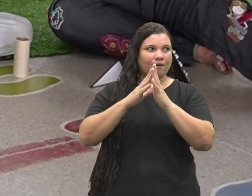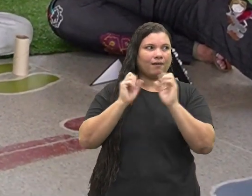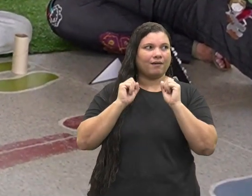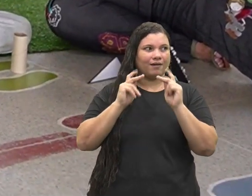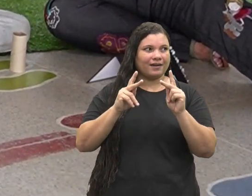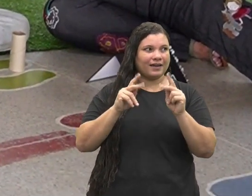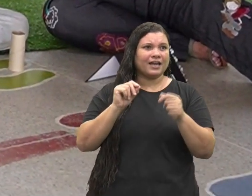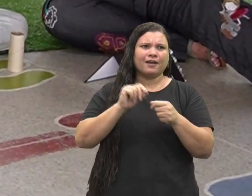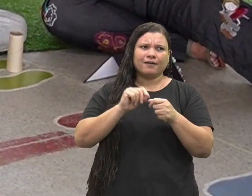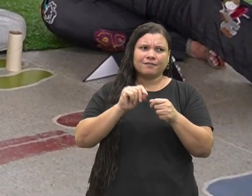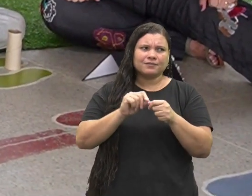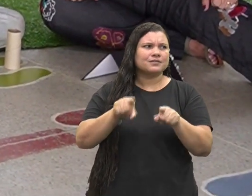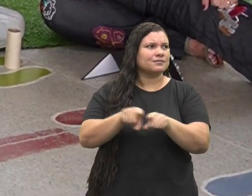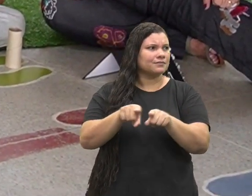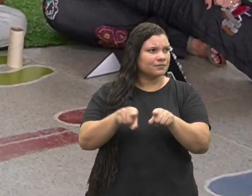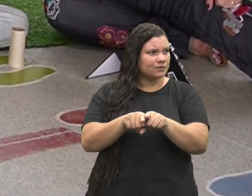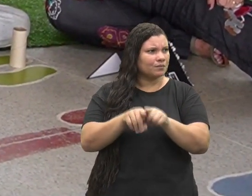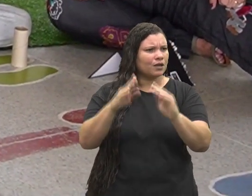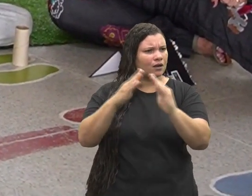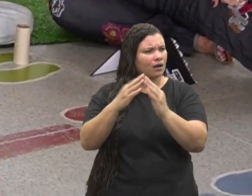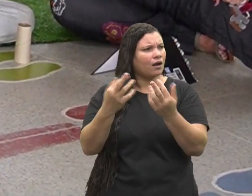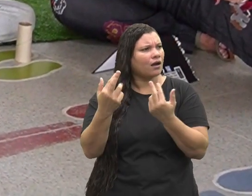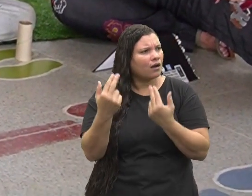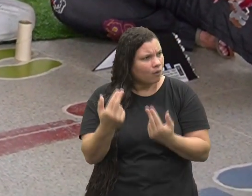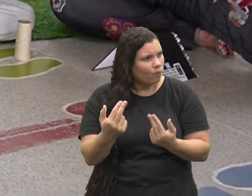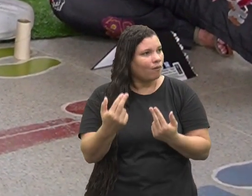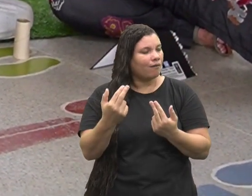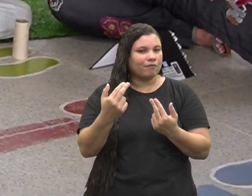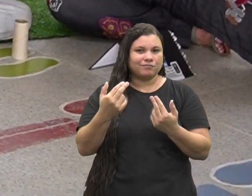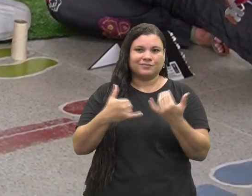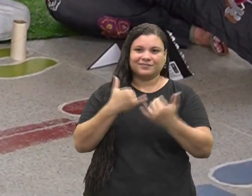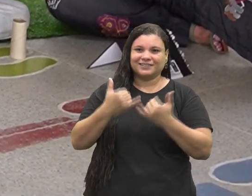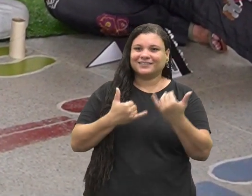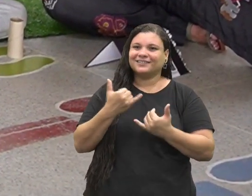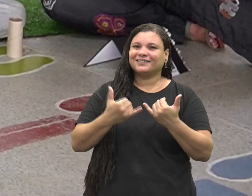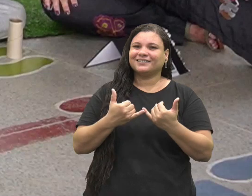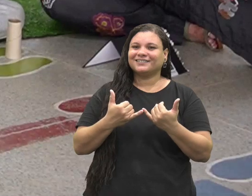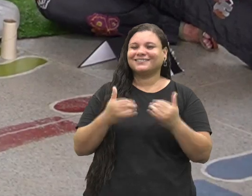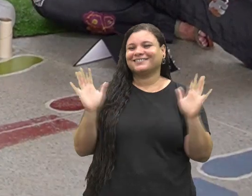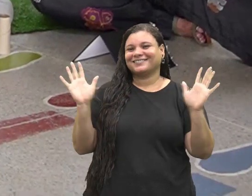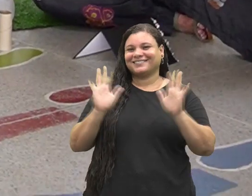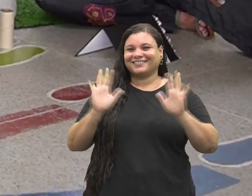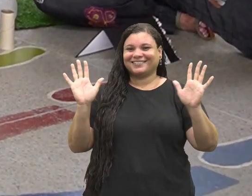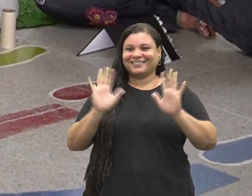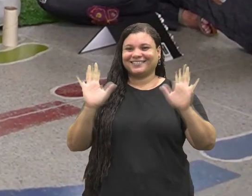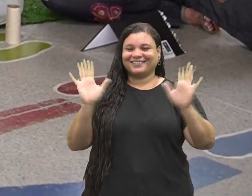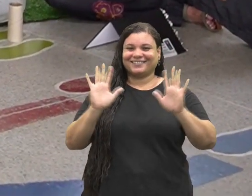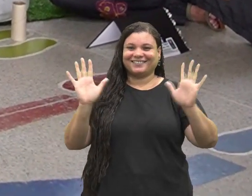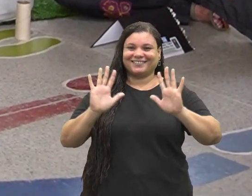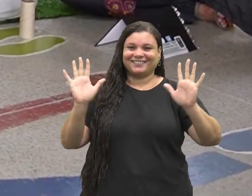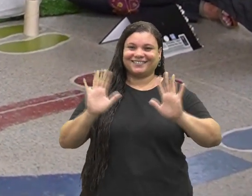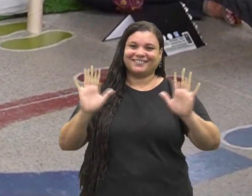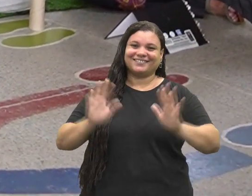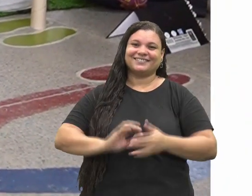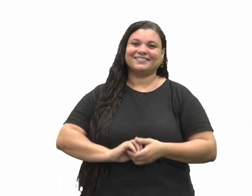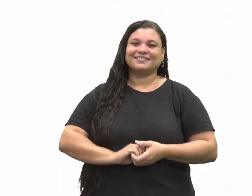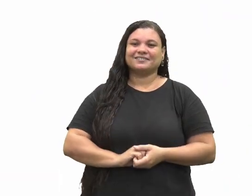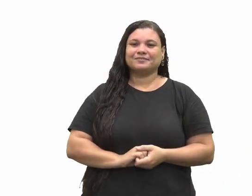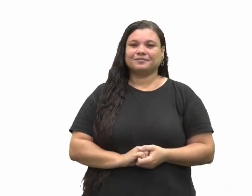para fazerem todas essas atividades, tá bom? E até a próxima. E até a próxima. Tchau! Tchau.